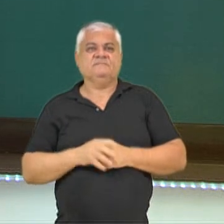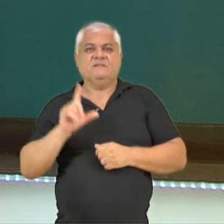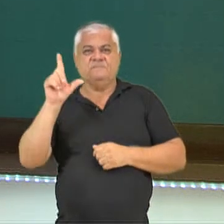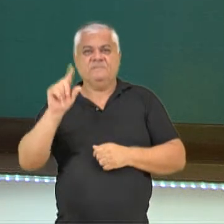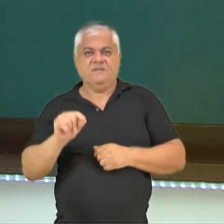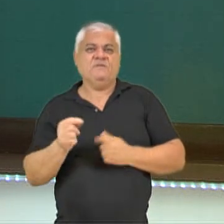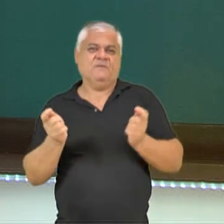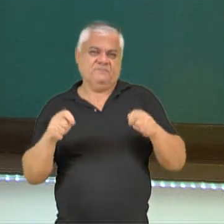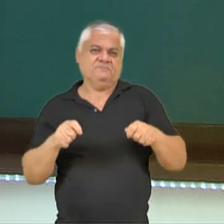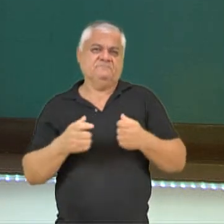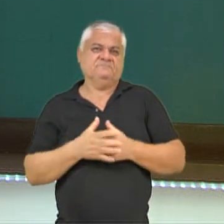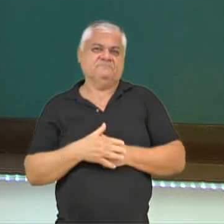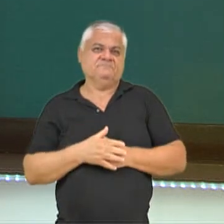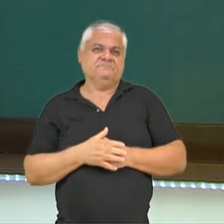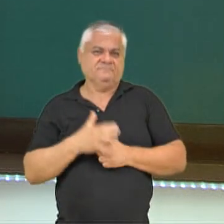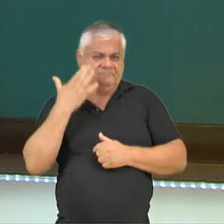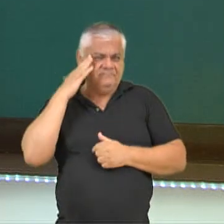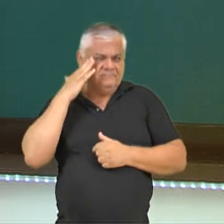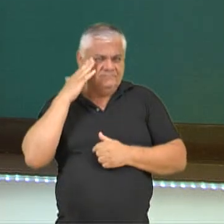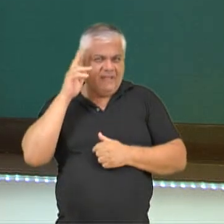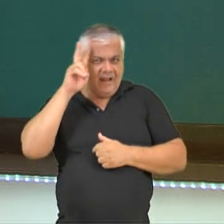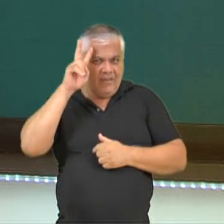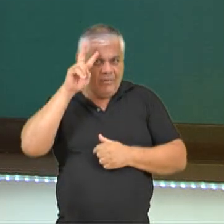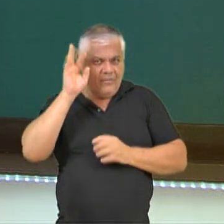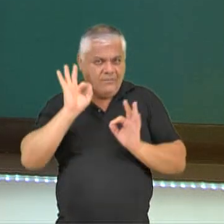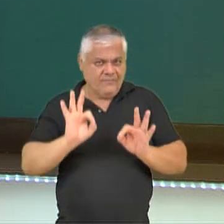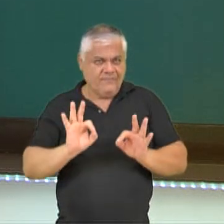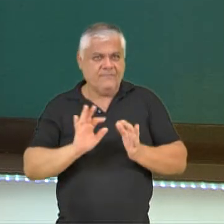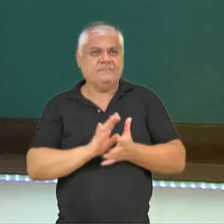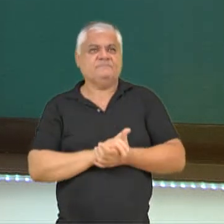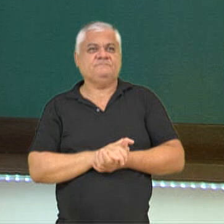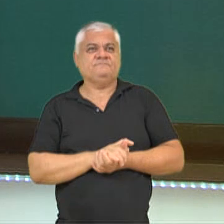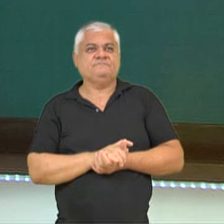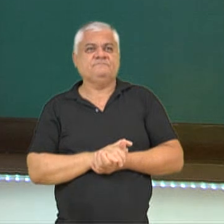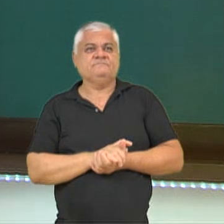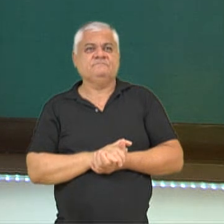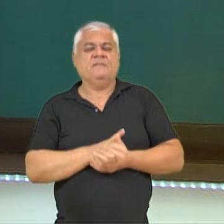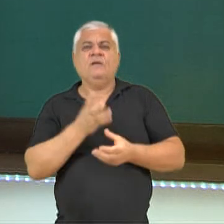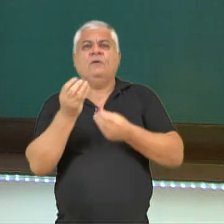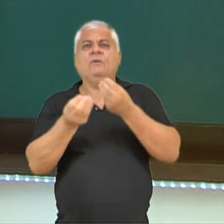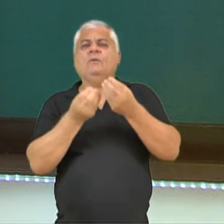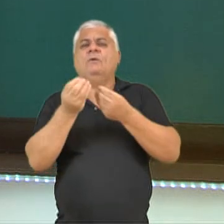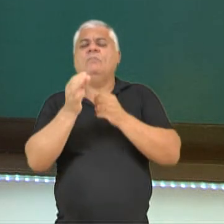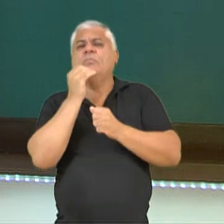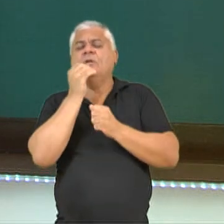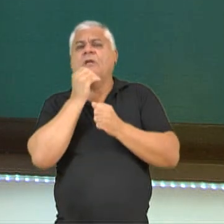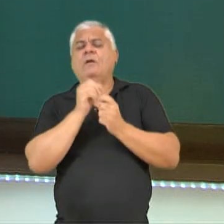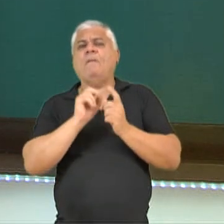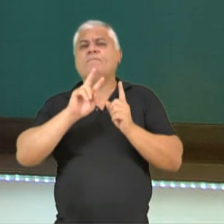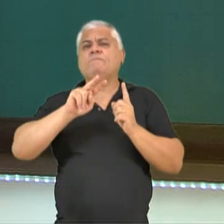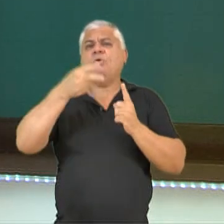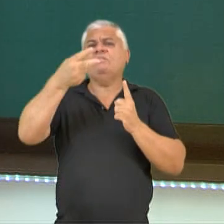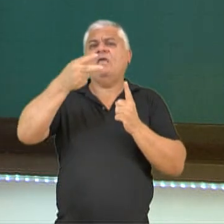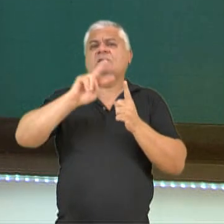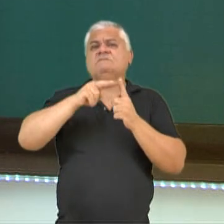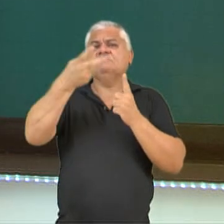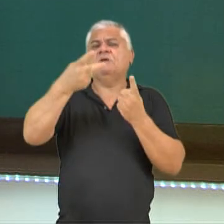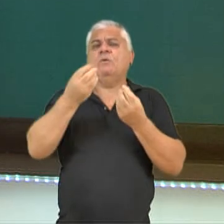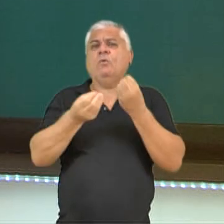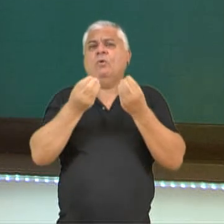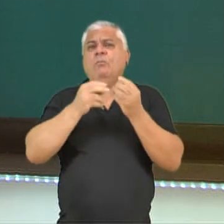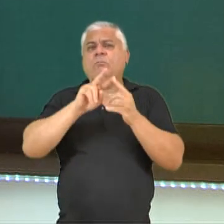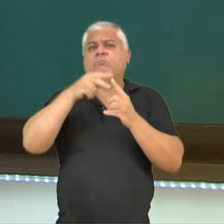do que trabalhar com esse. Deu para dar uma refrescada na memória? Então vamos lá. Como transformo potência